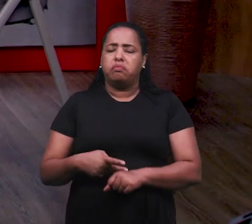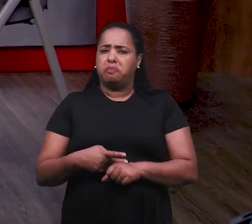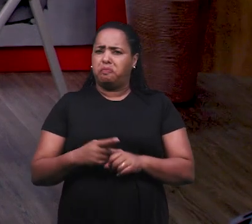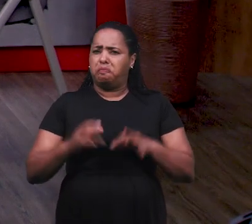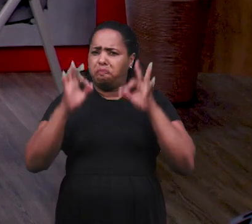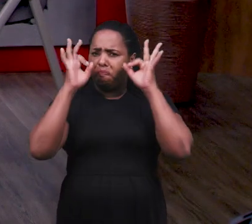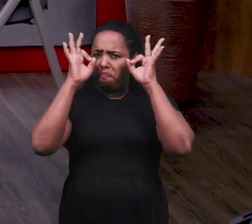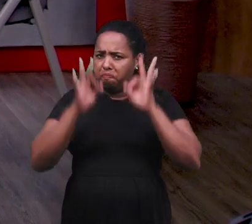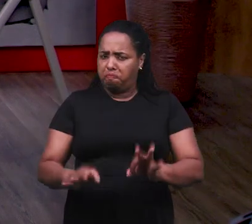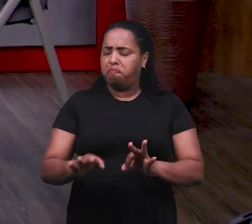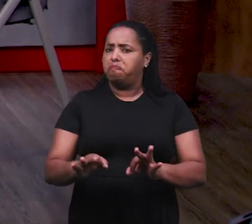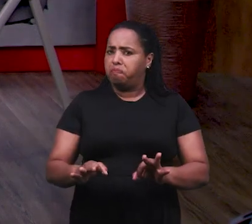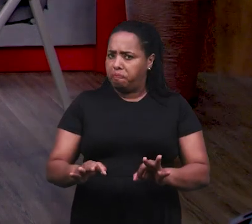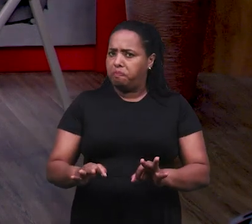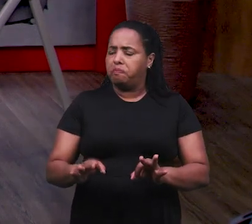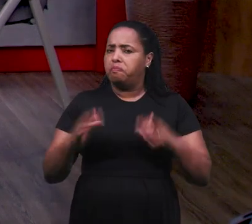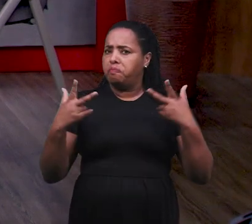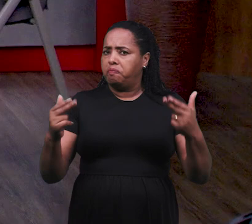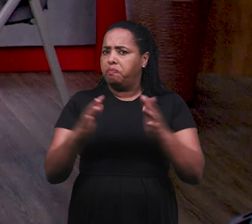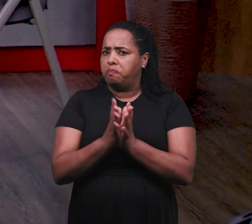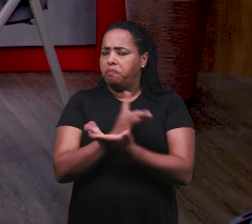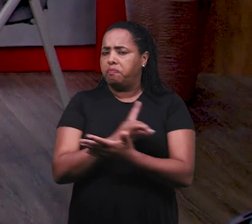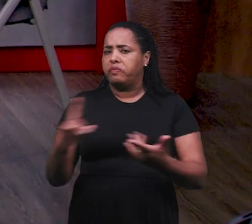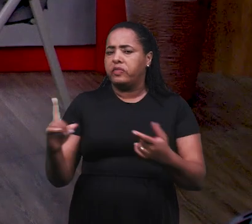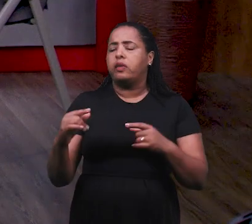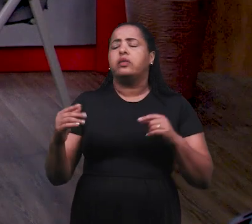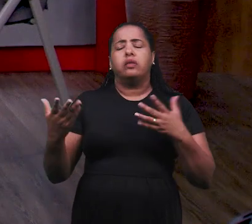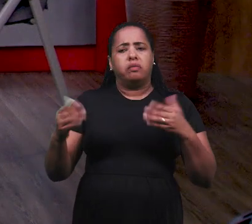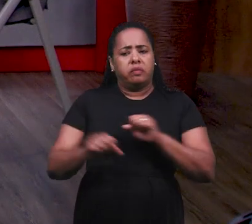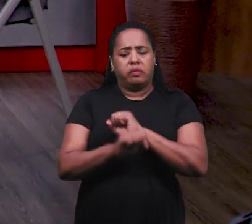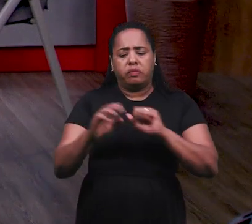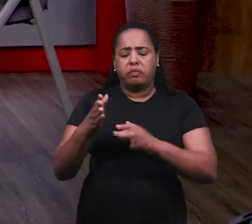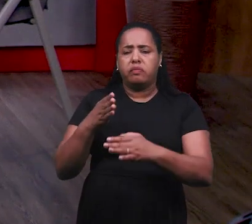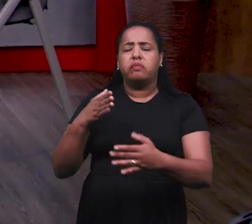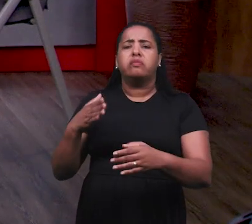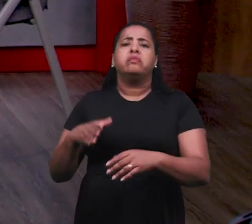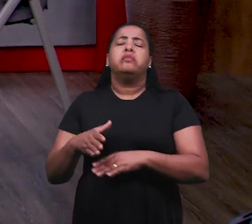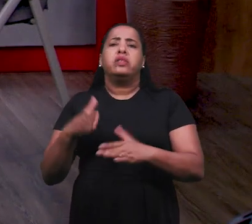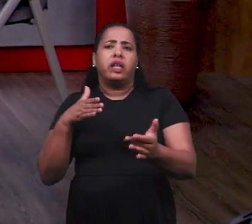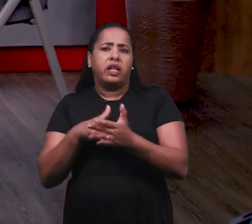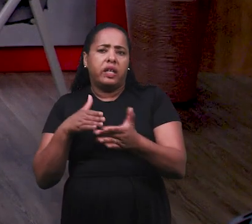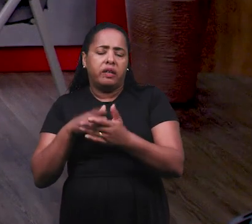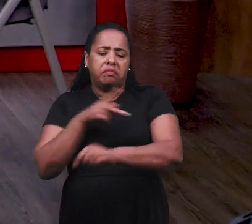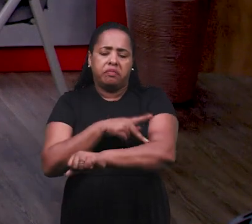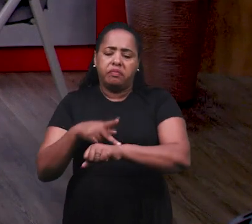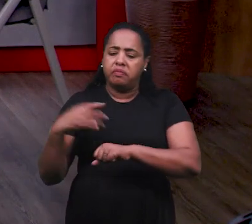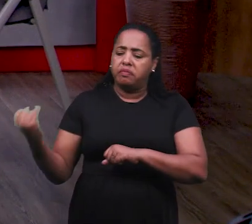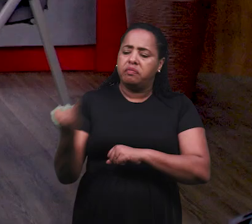palavra. Então, assim, claro que a intervenção pedagógica tem a sua importância, sim.